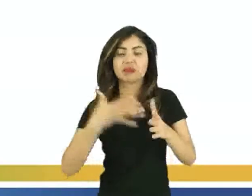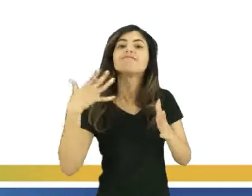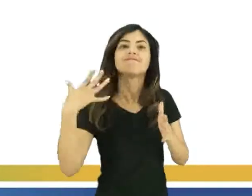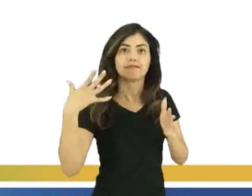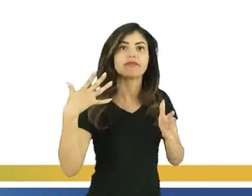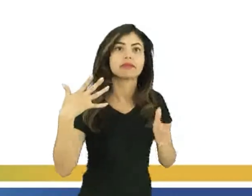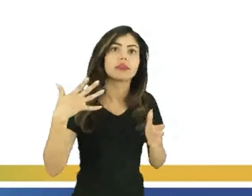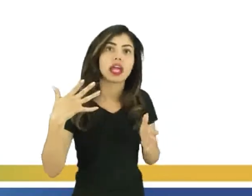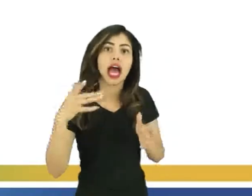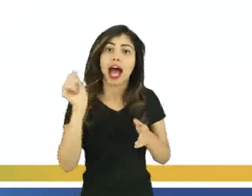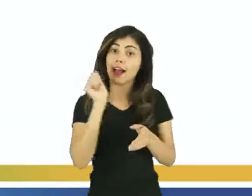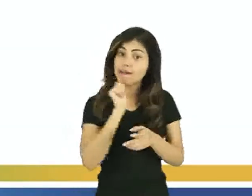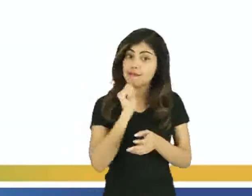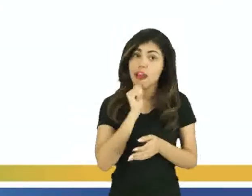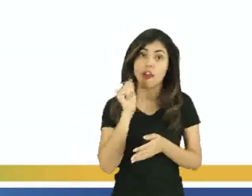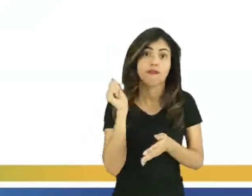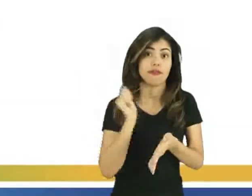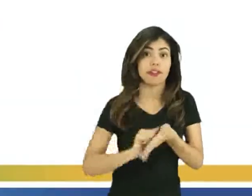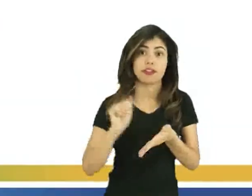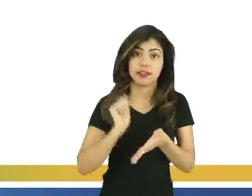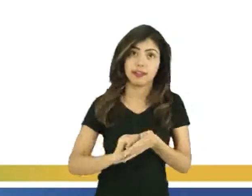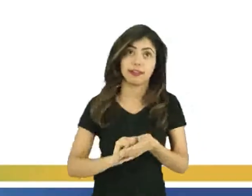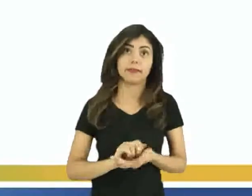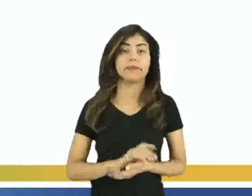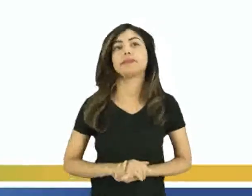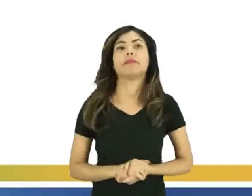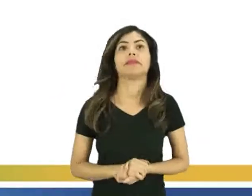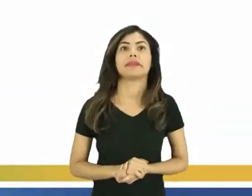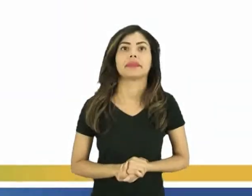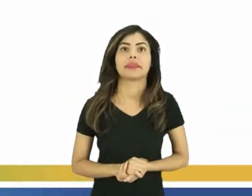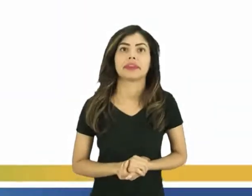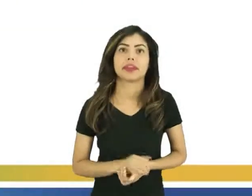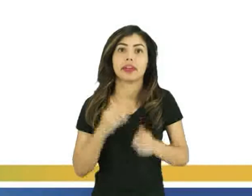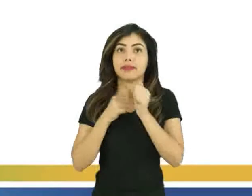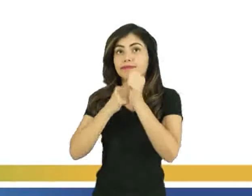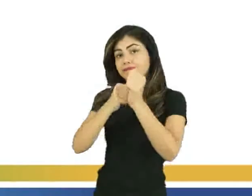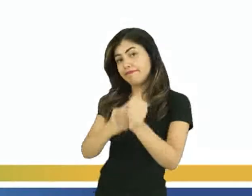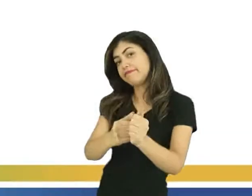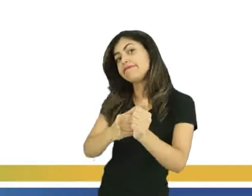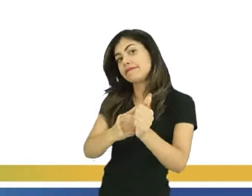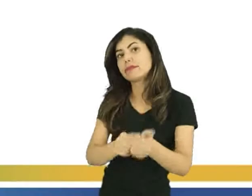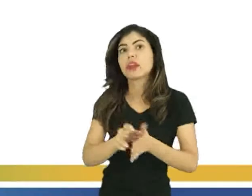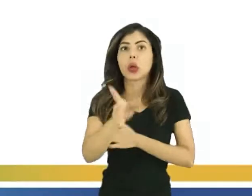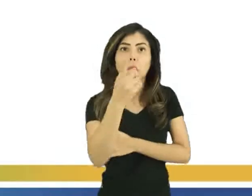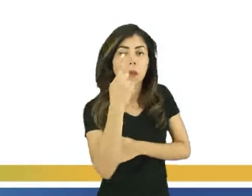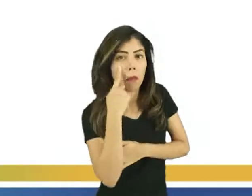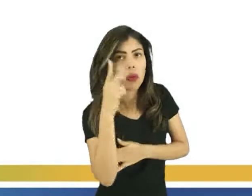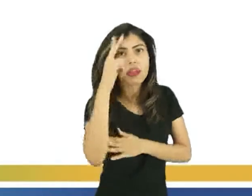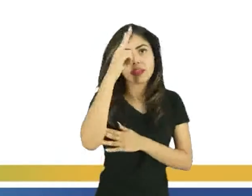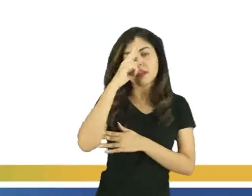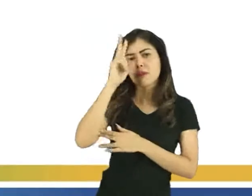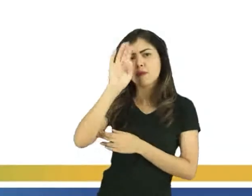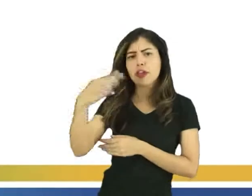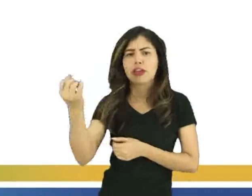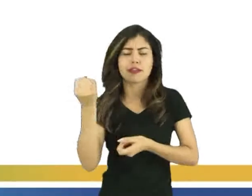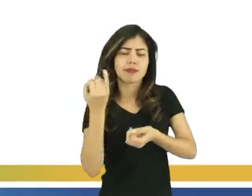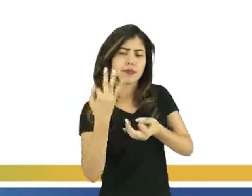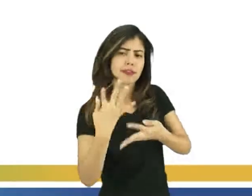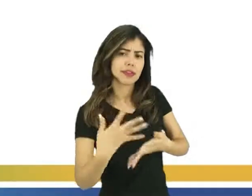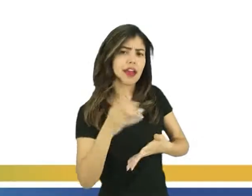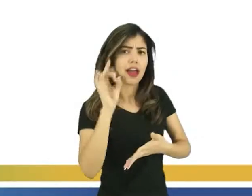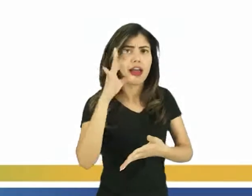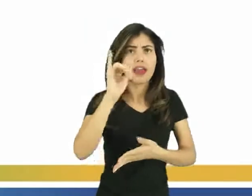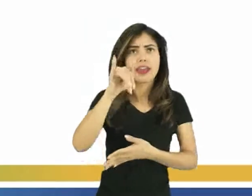nem sequer foram descritas ainda. Então, seguindo aí, não sei se vocês lembram, quando a gente começou a estudar sobre